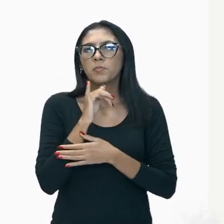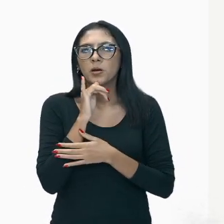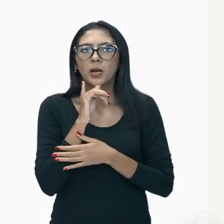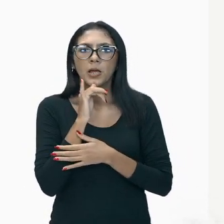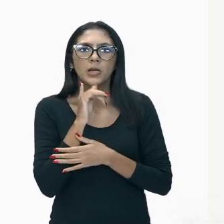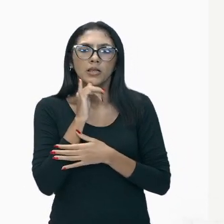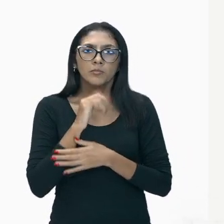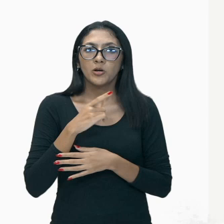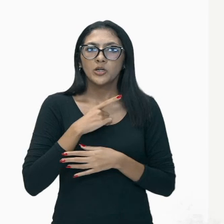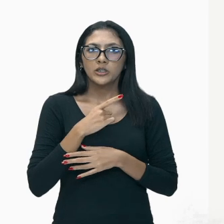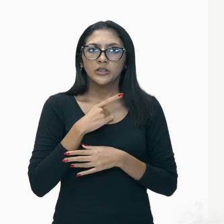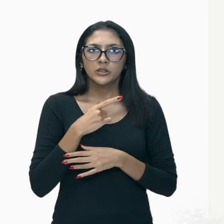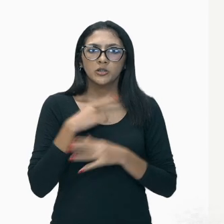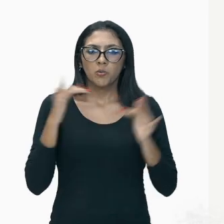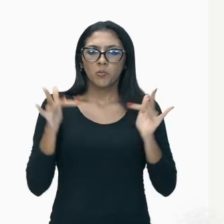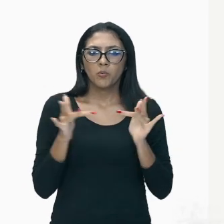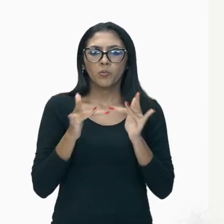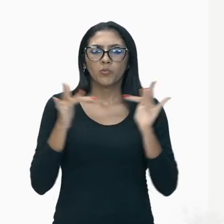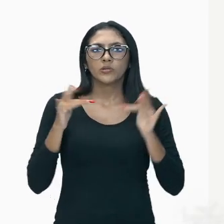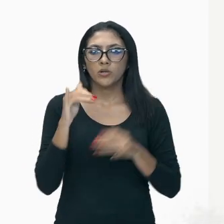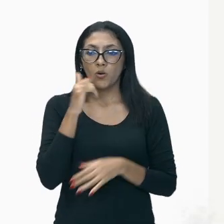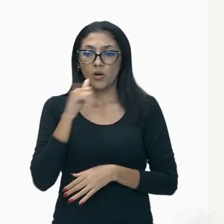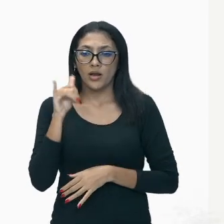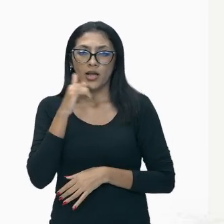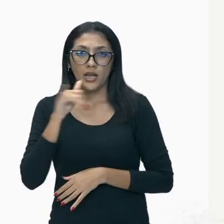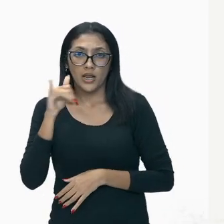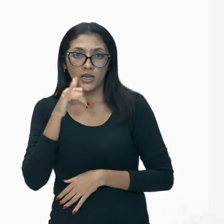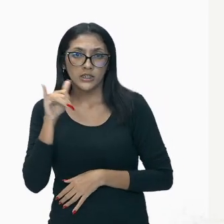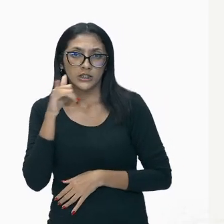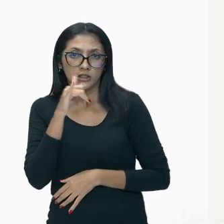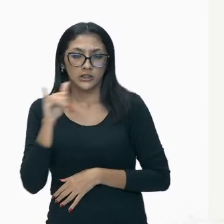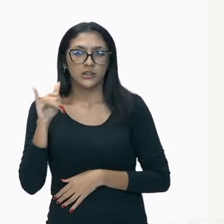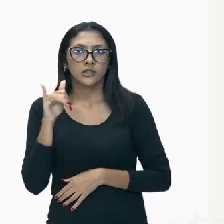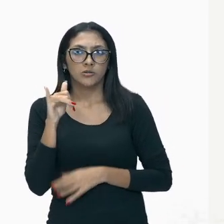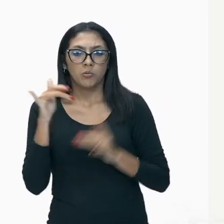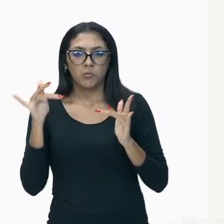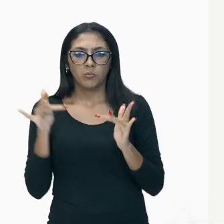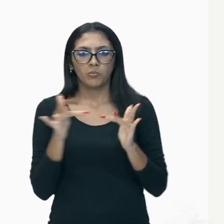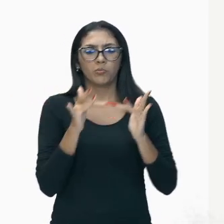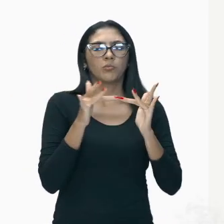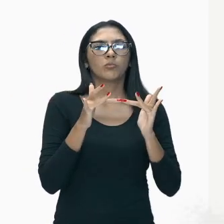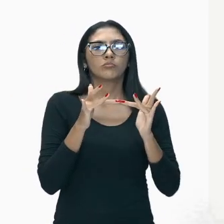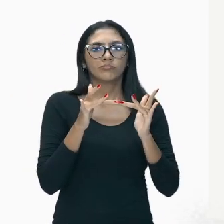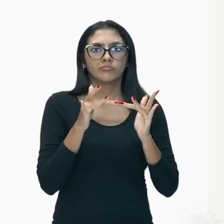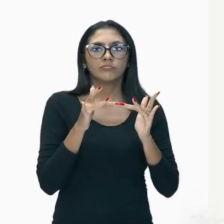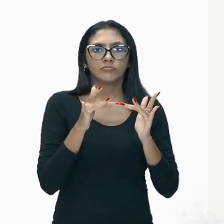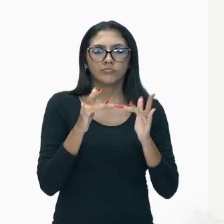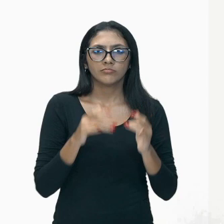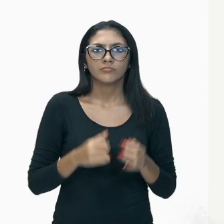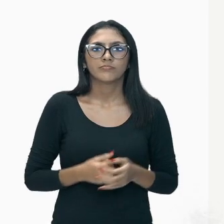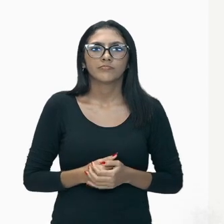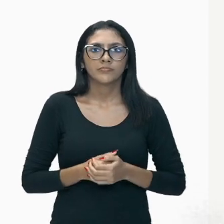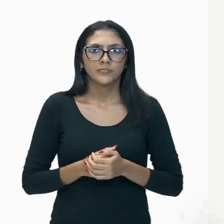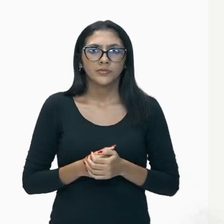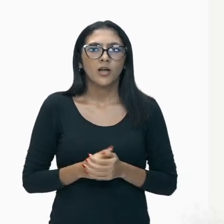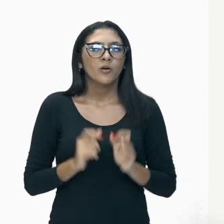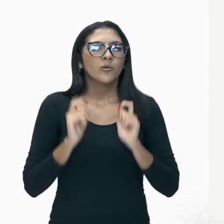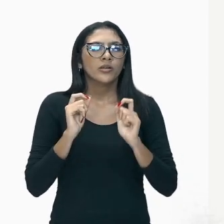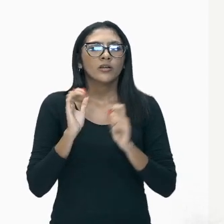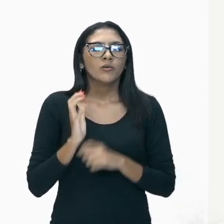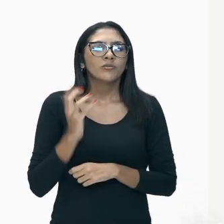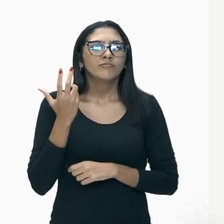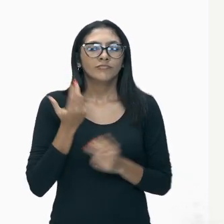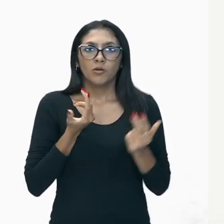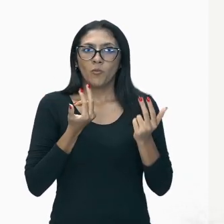a passagem da corrente elétrica, eu terei aí uma resistência. E vai ocorrer o quê? Como na